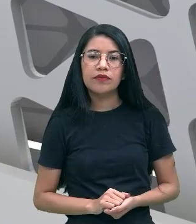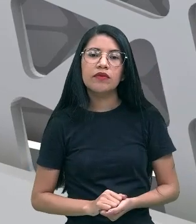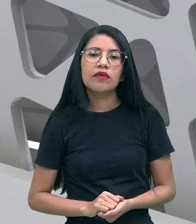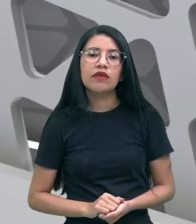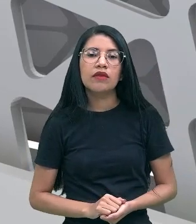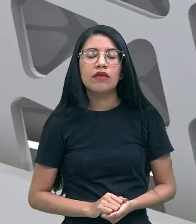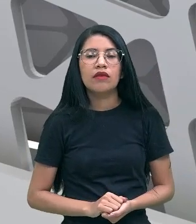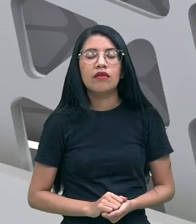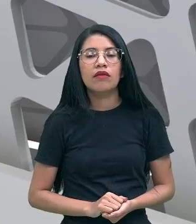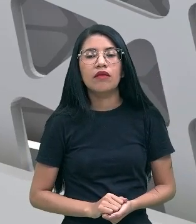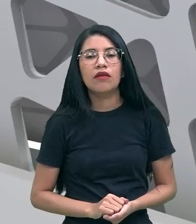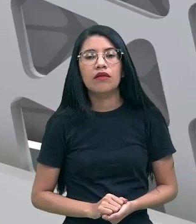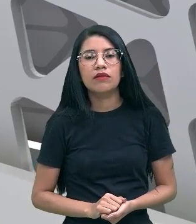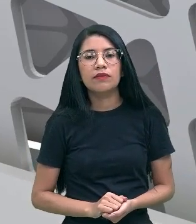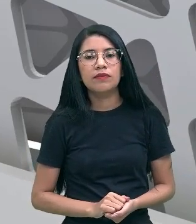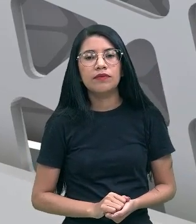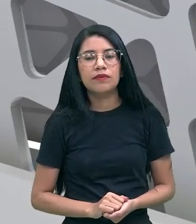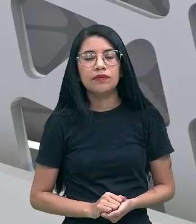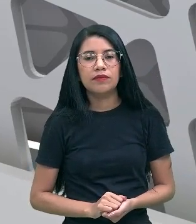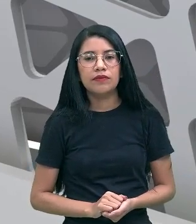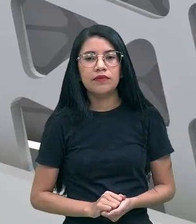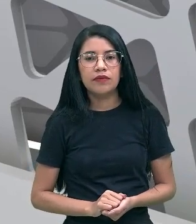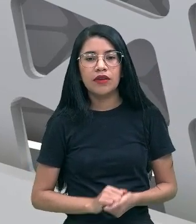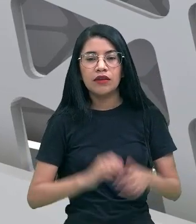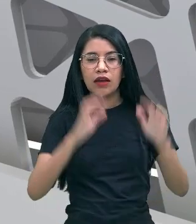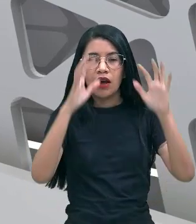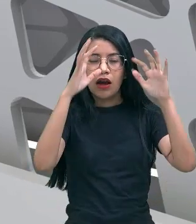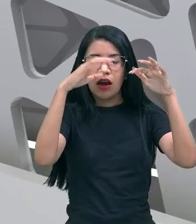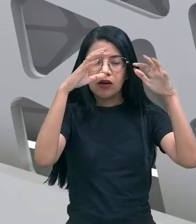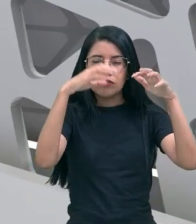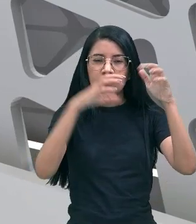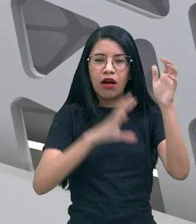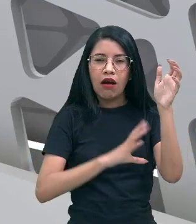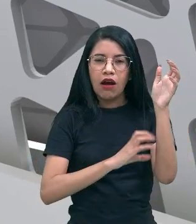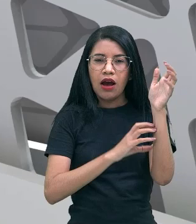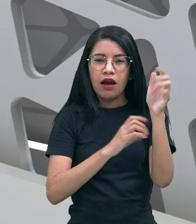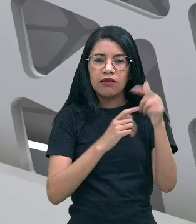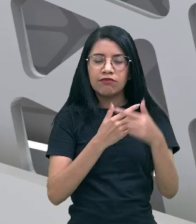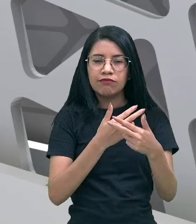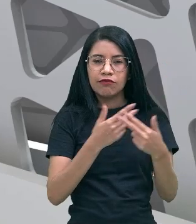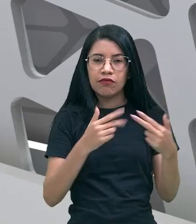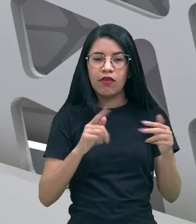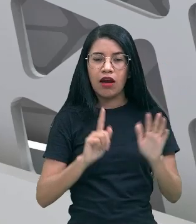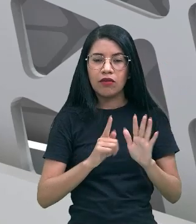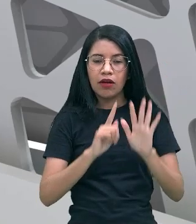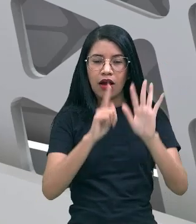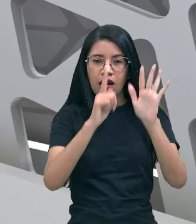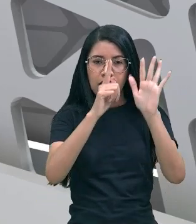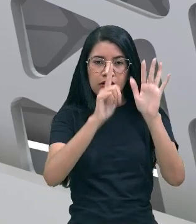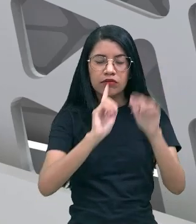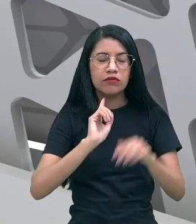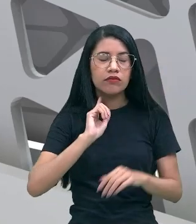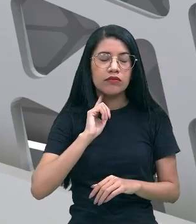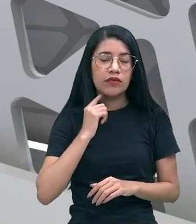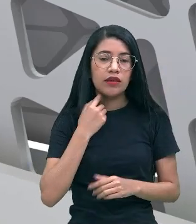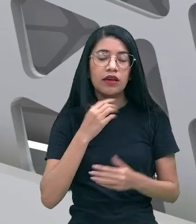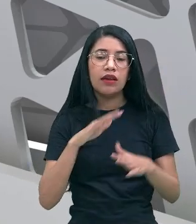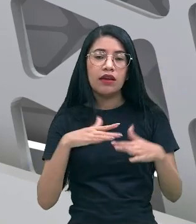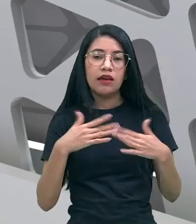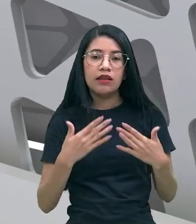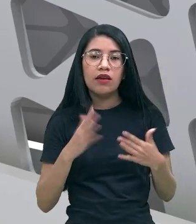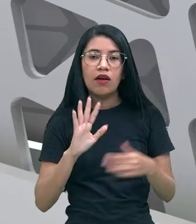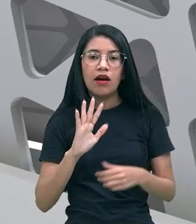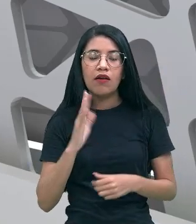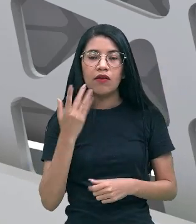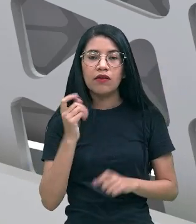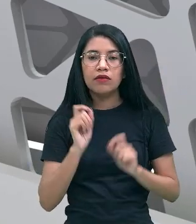ácida, como tem muitos gases poluentes naquela atmosfera, então aqueles